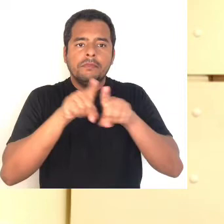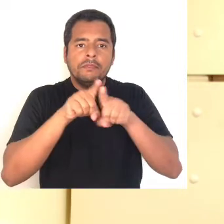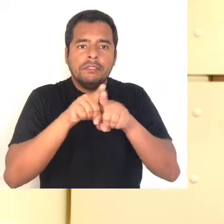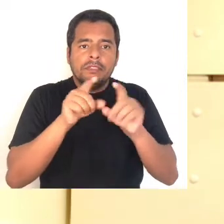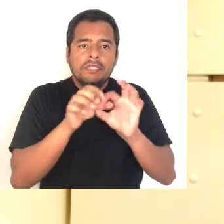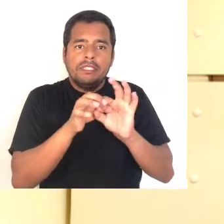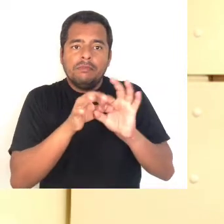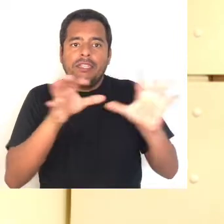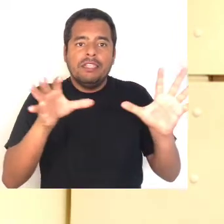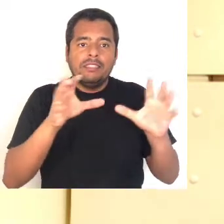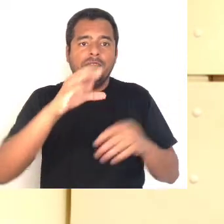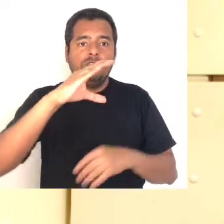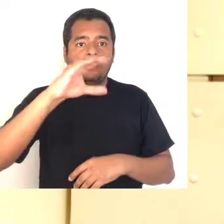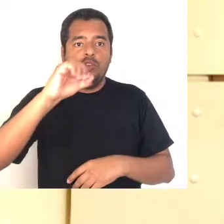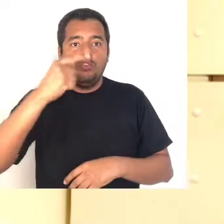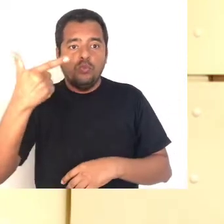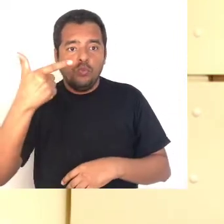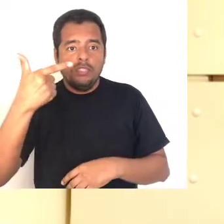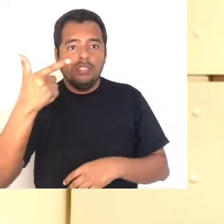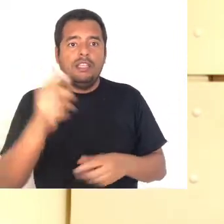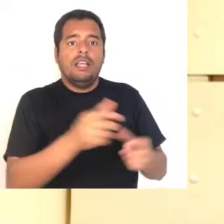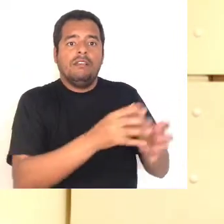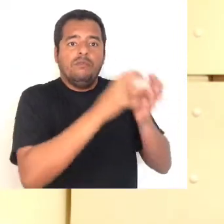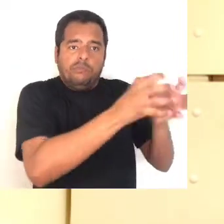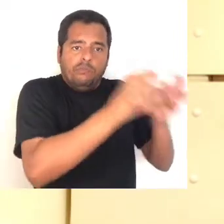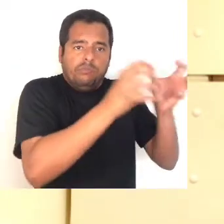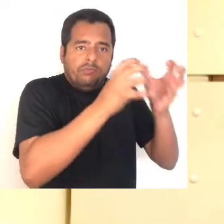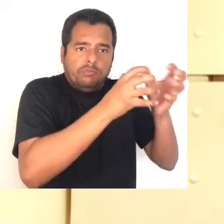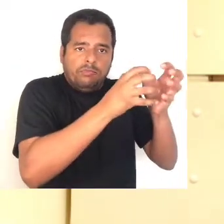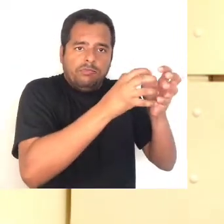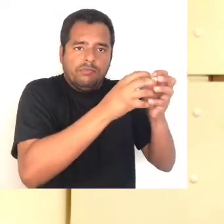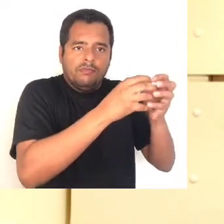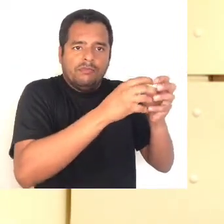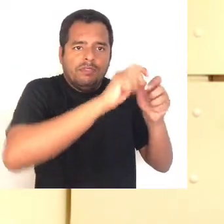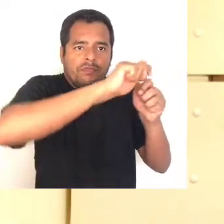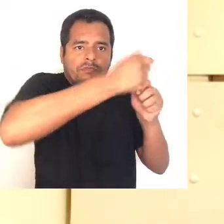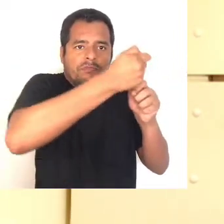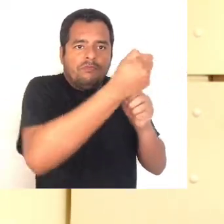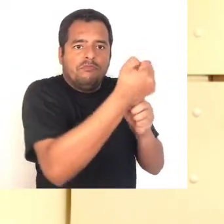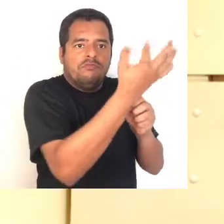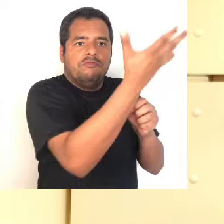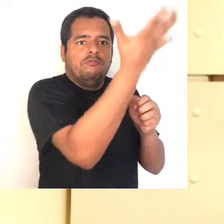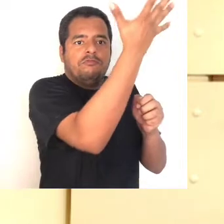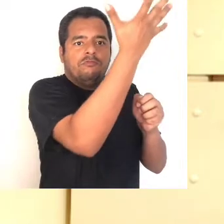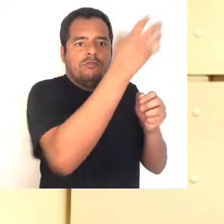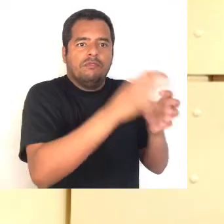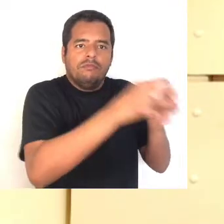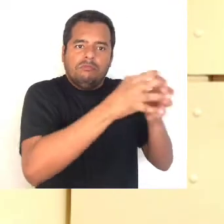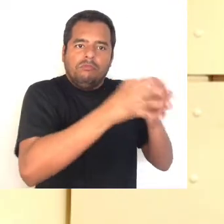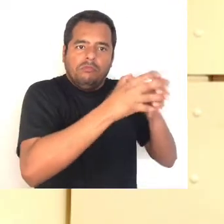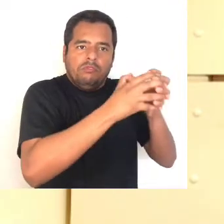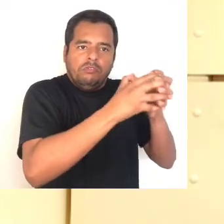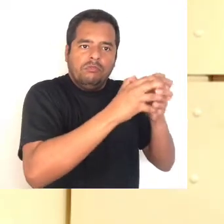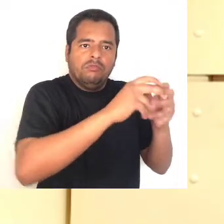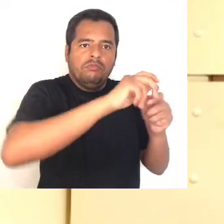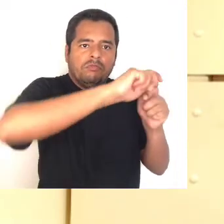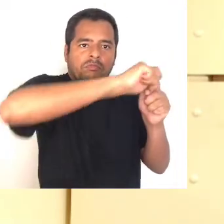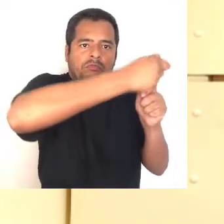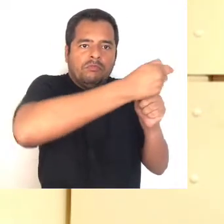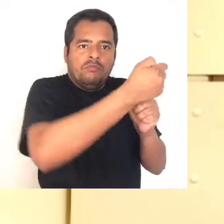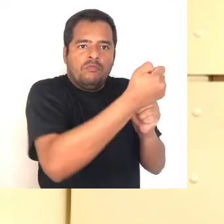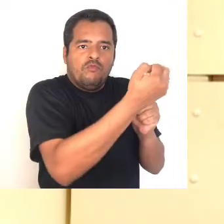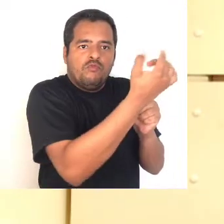aí a liberação de gás carbônico, você vem aqui e agita, ó, e libera o gás. Então, faz esse movimento